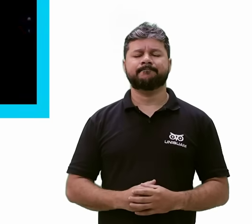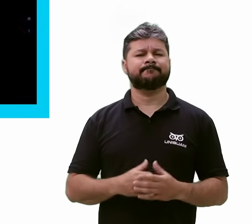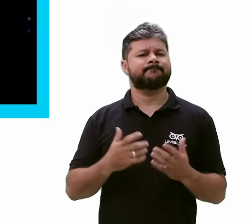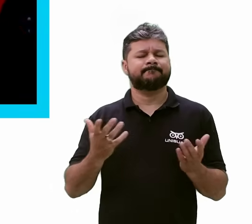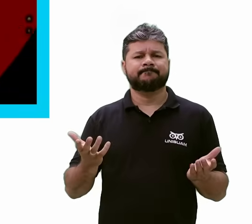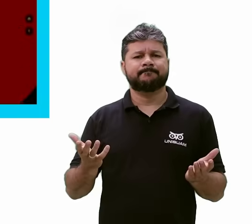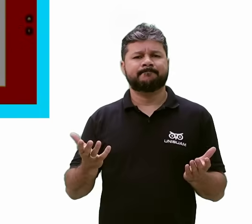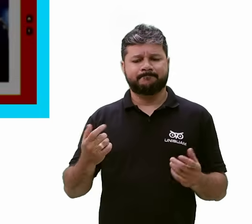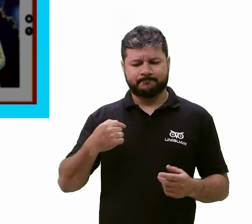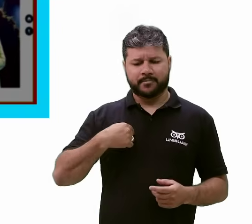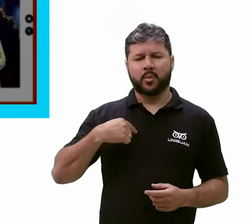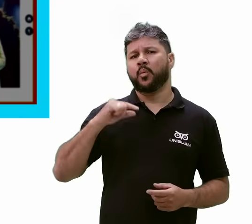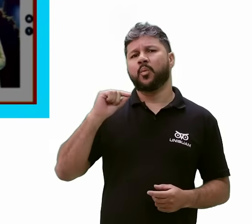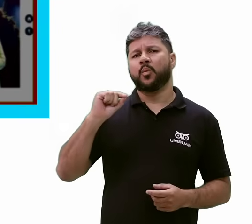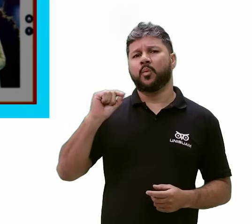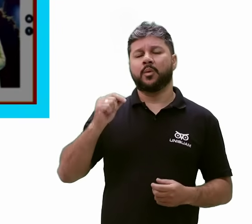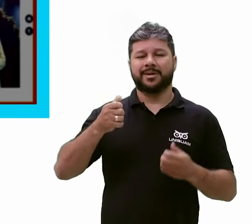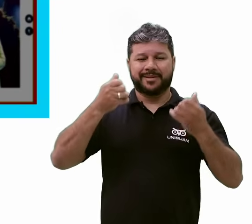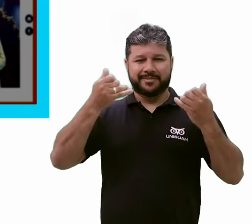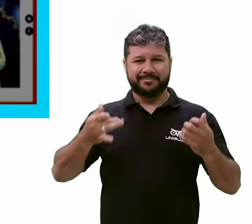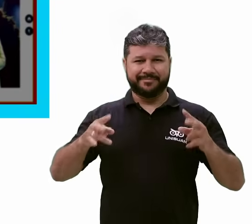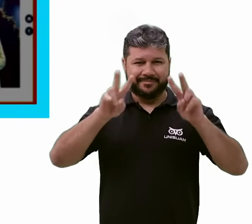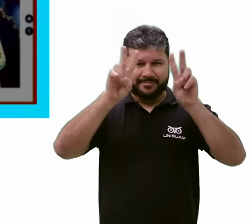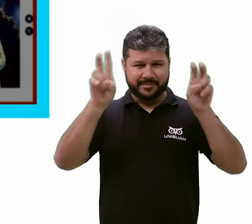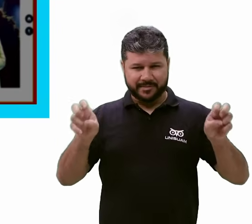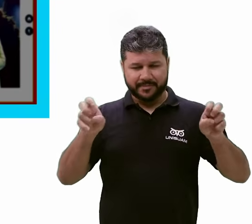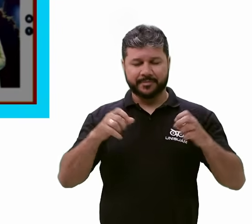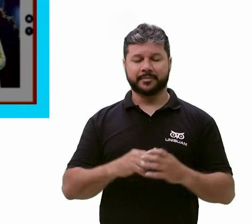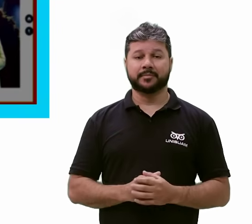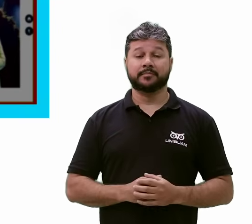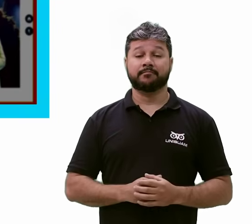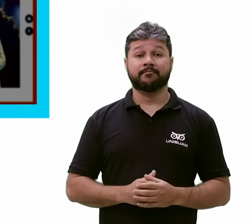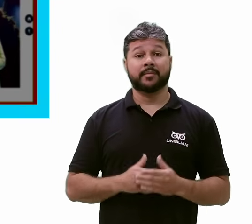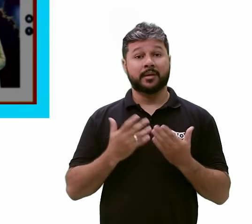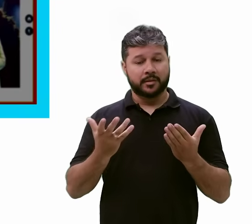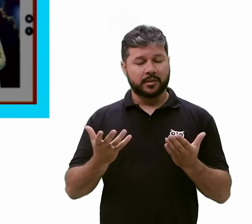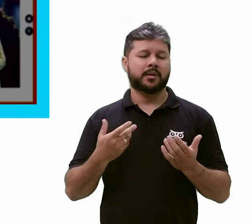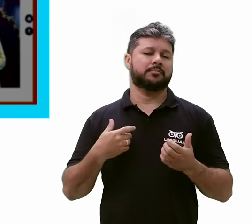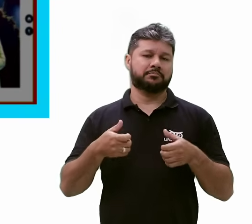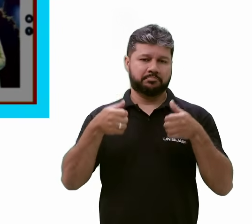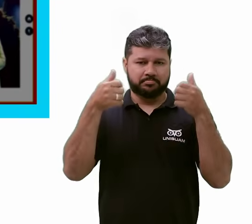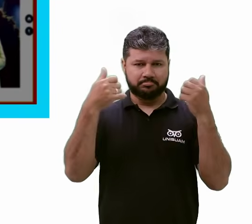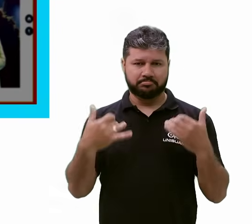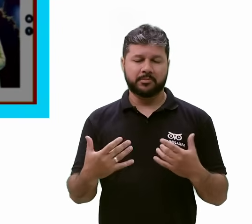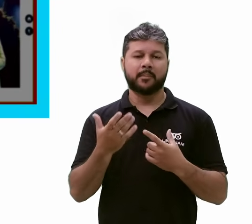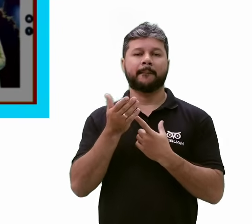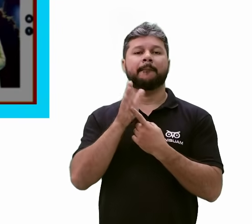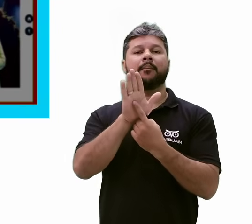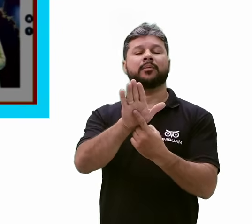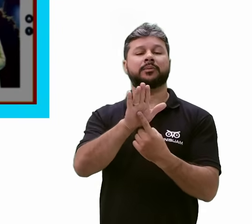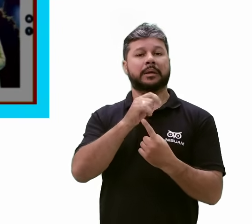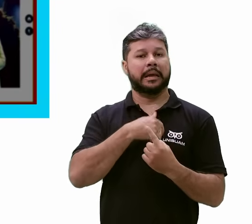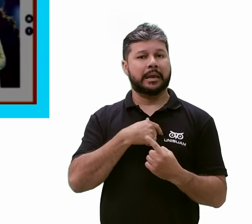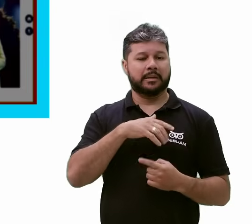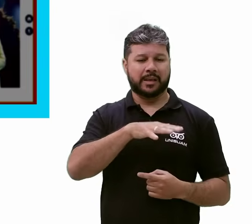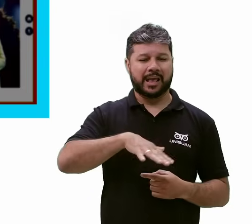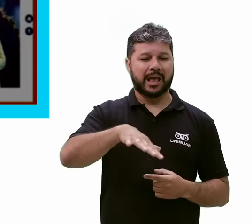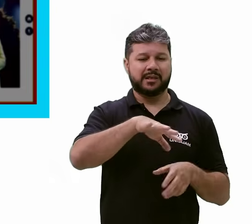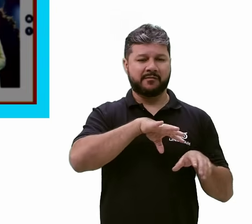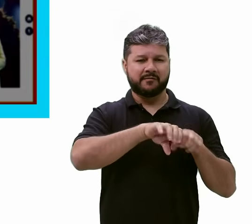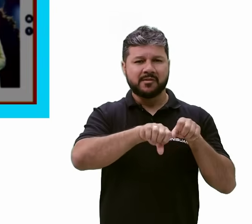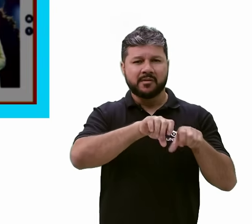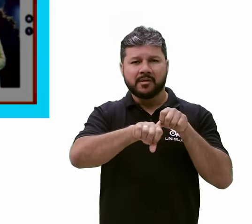afinal, quem sou eu para estar aqui falando sobre esse assunto, né? Então, eu queria só mostrar para vocês, eu tenho toda a minha